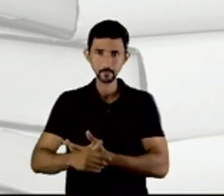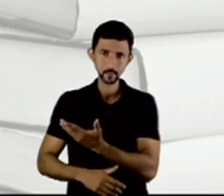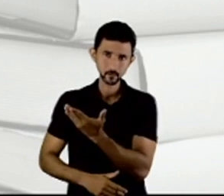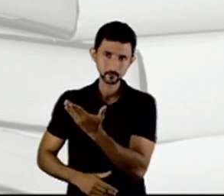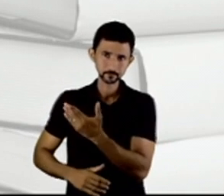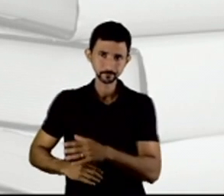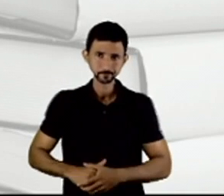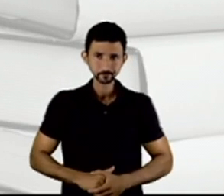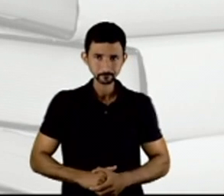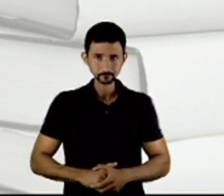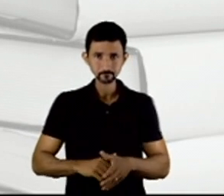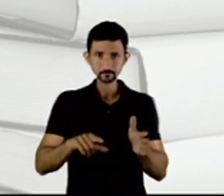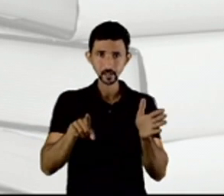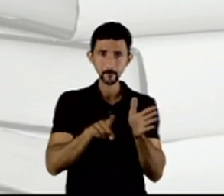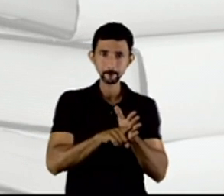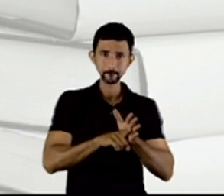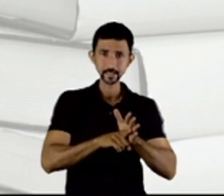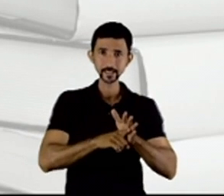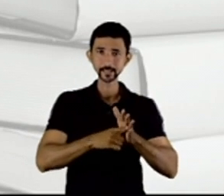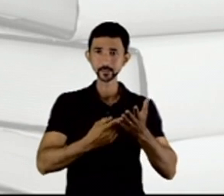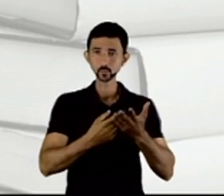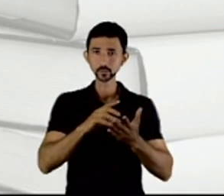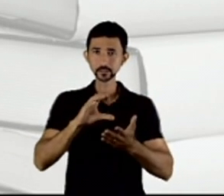No caso de menos